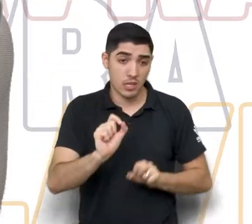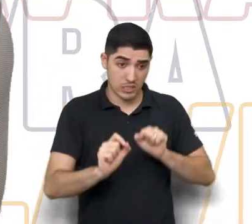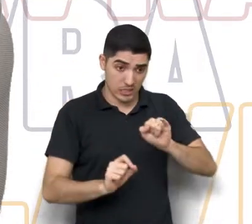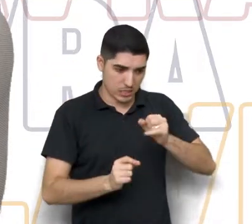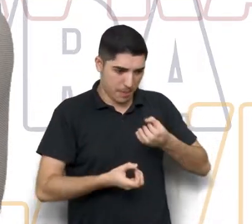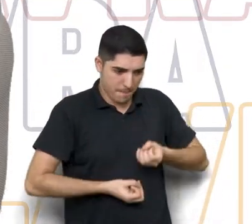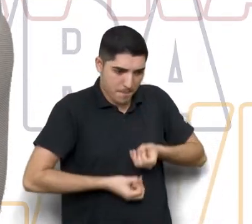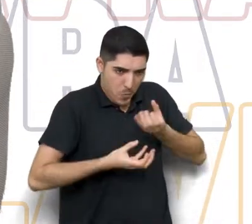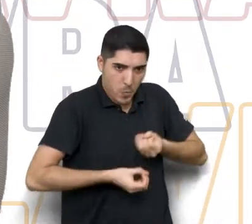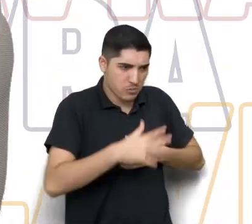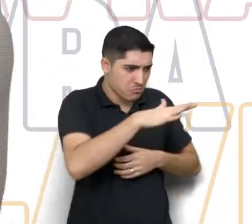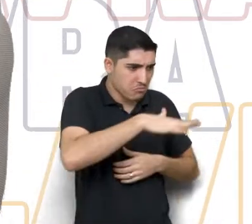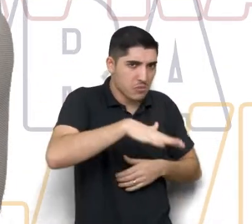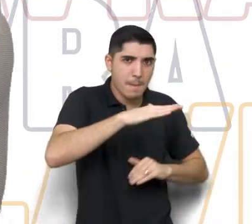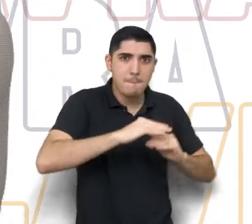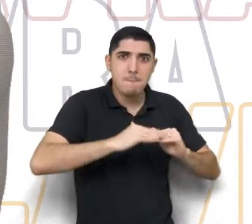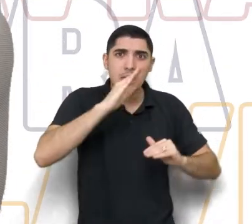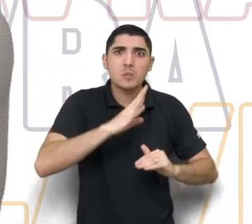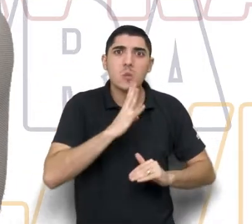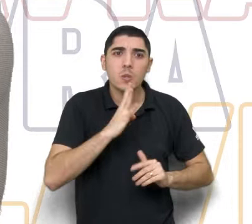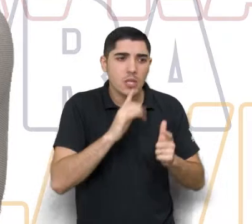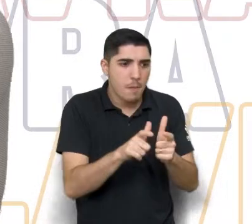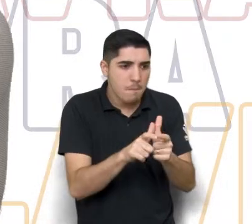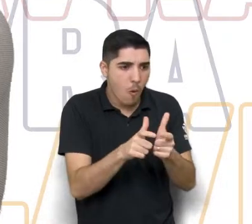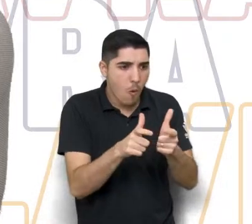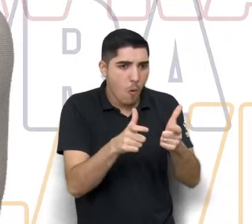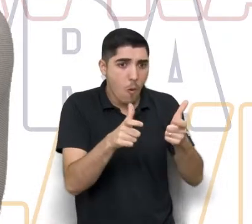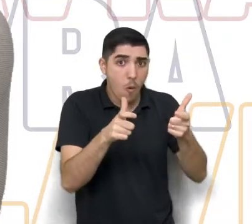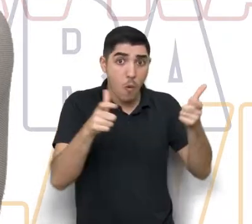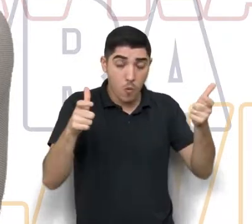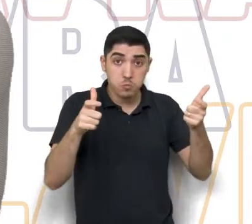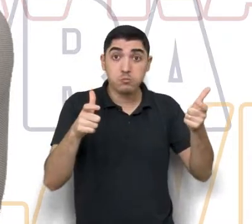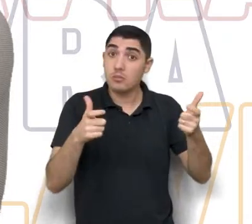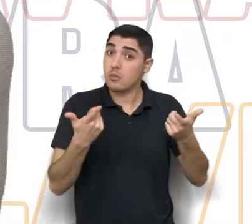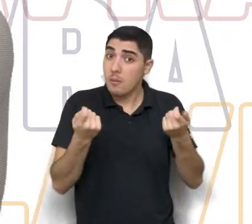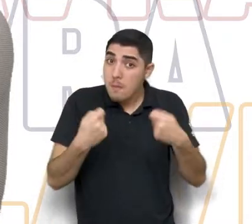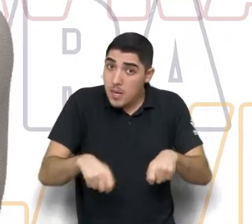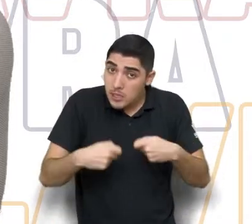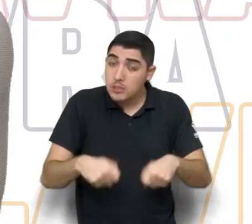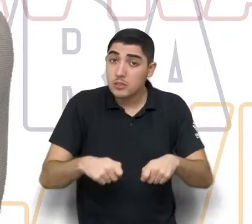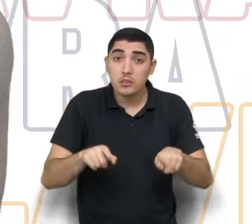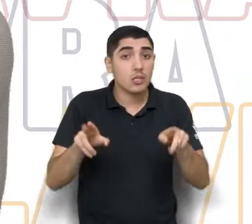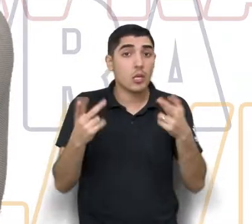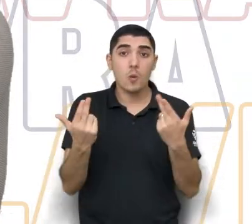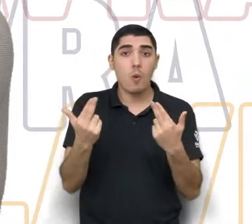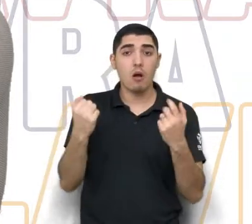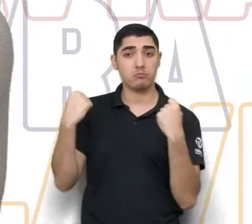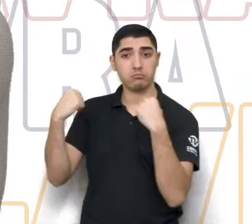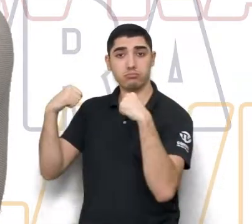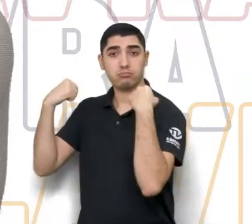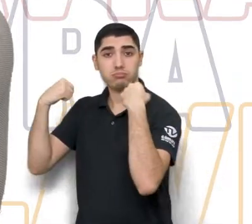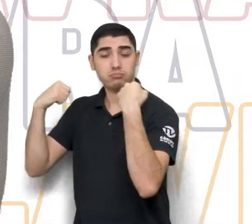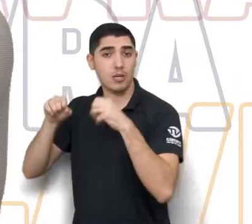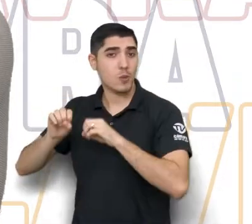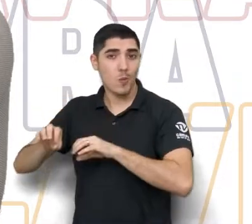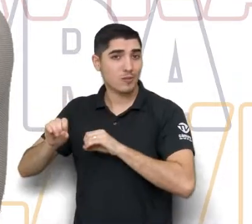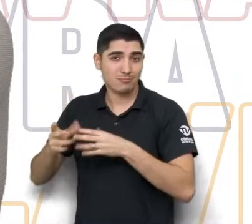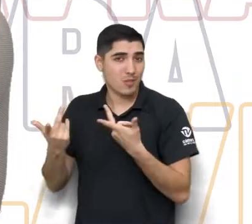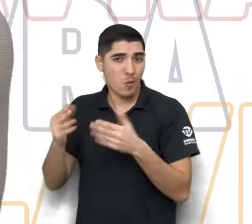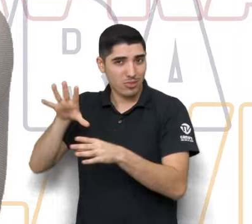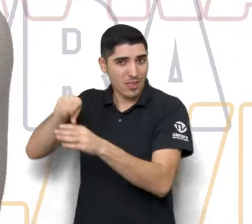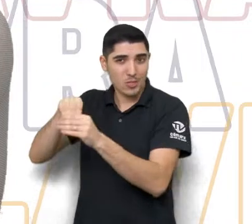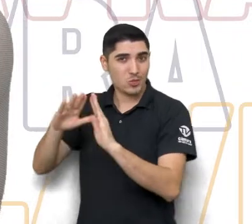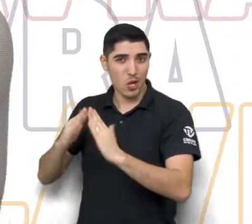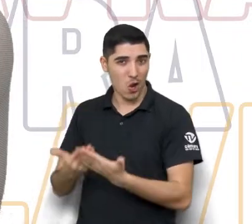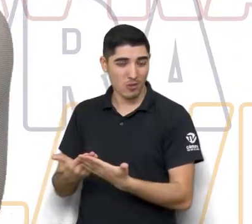poesia na escola é tão necessária como a prática da educação física, né? Porque